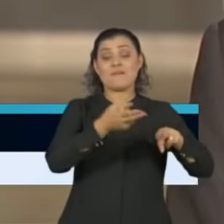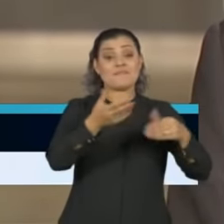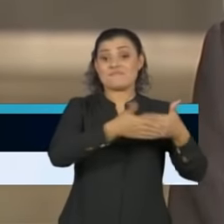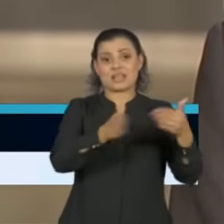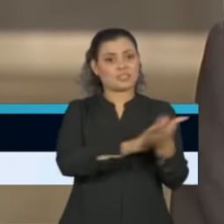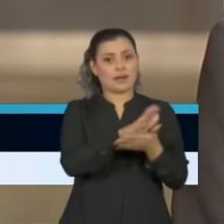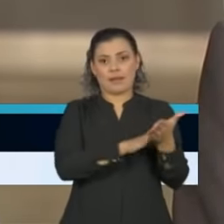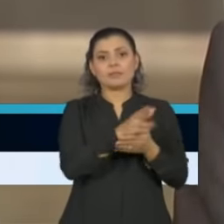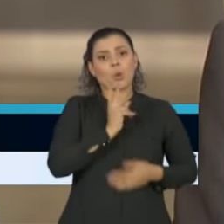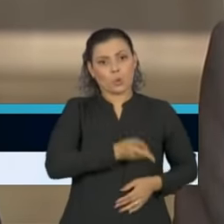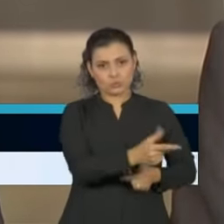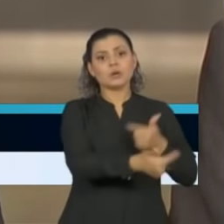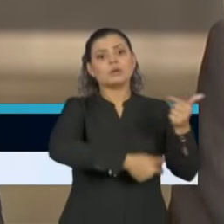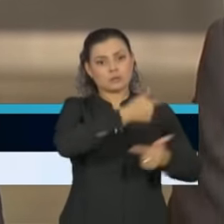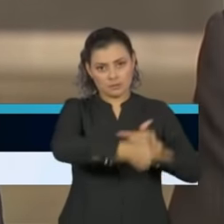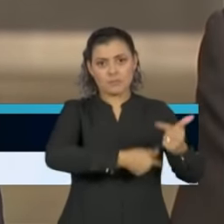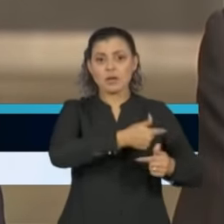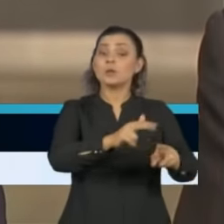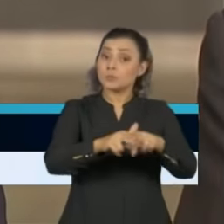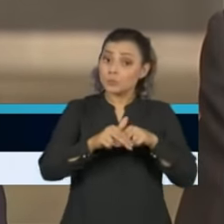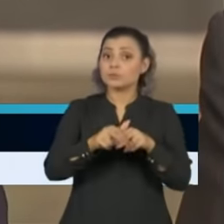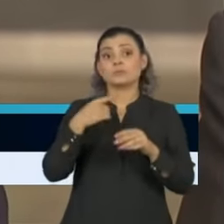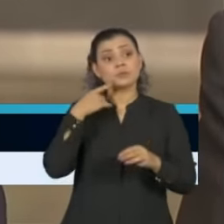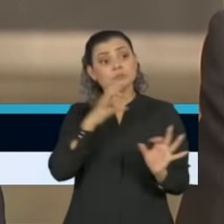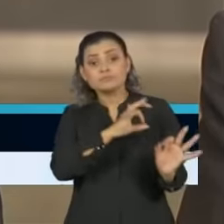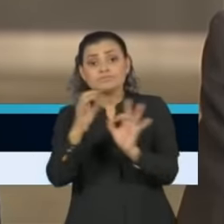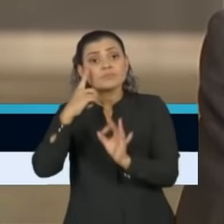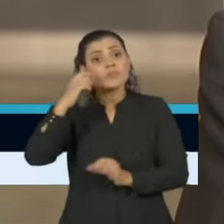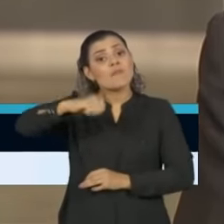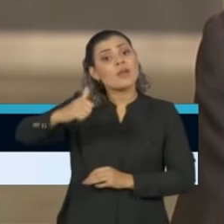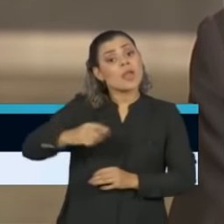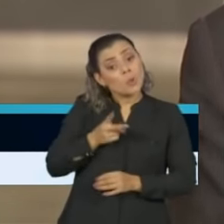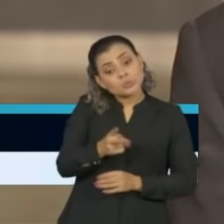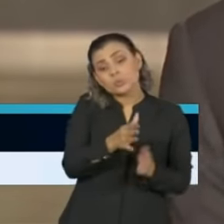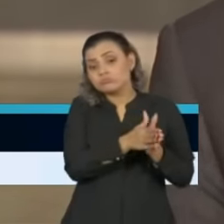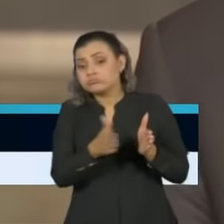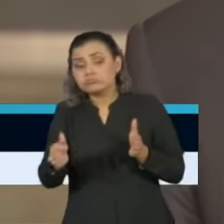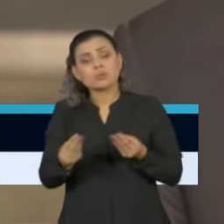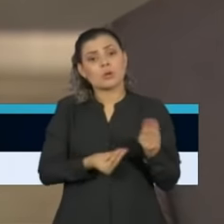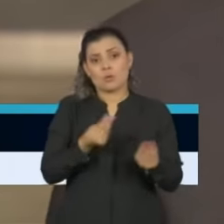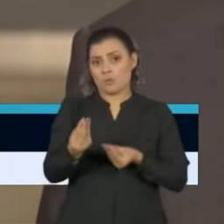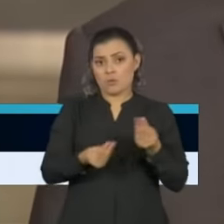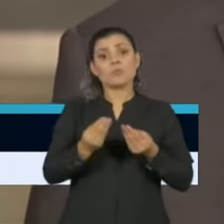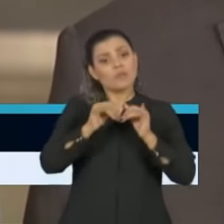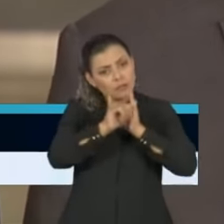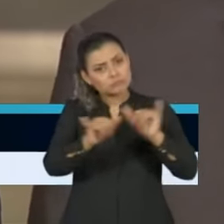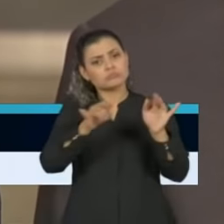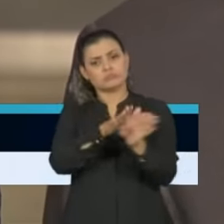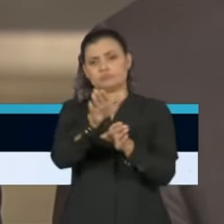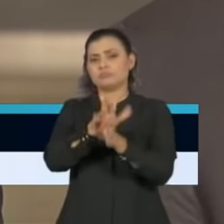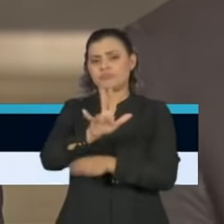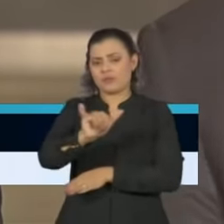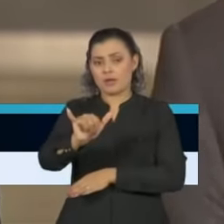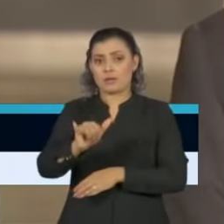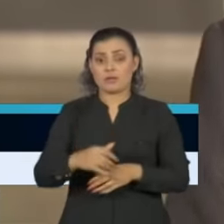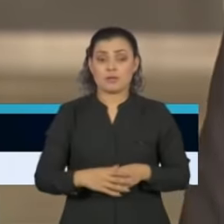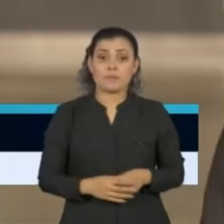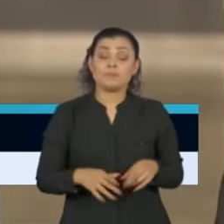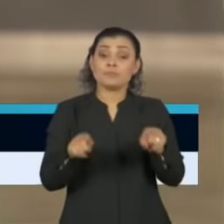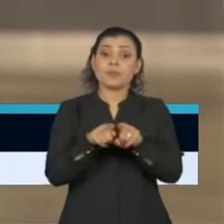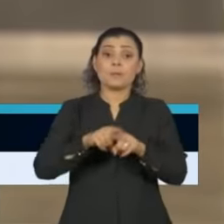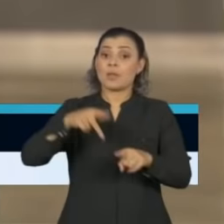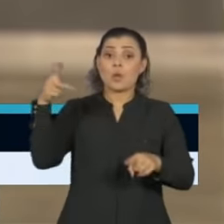Estado de São Paulo. Esta decisão poderá ser revista, se necessária, e será devidamente anunciada publicamente.